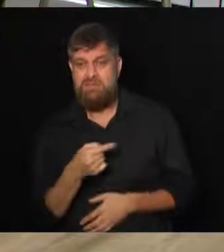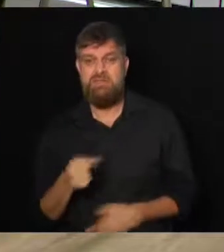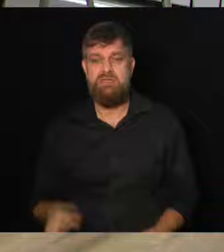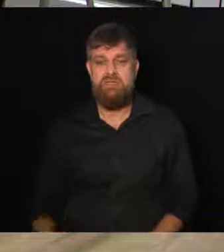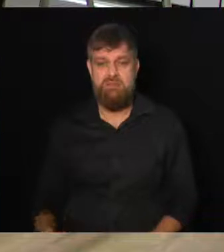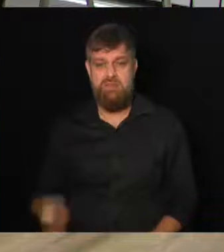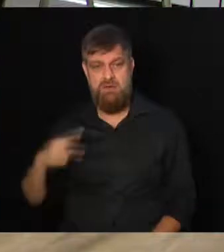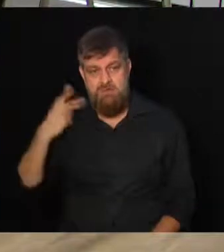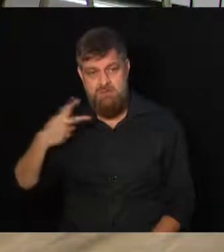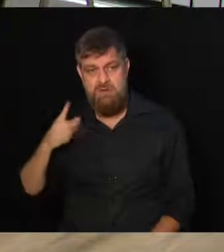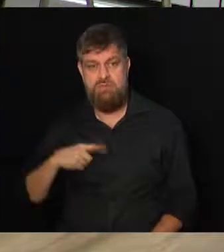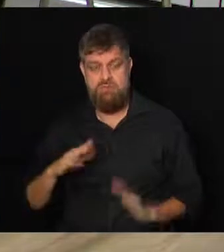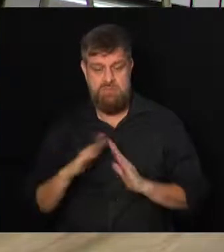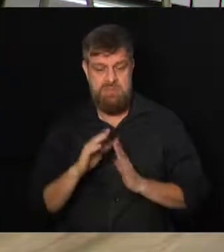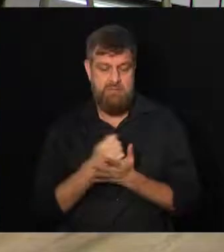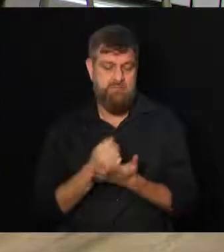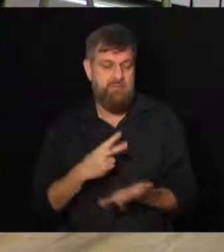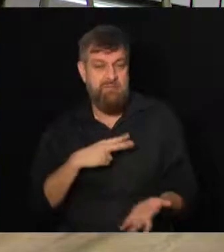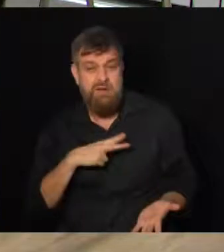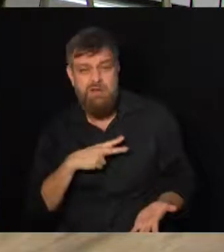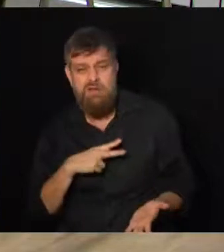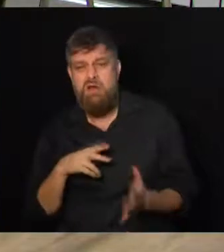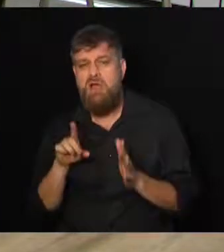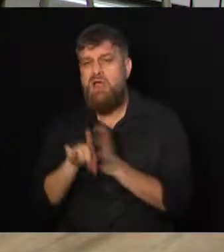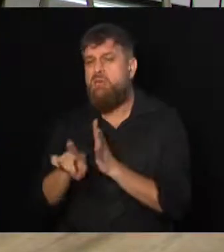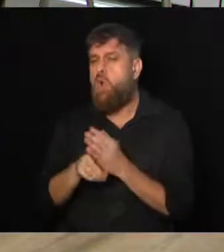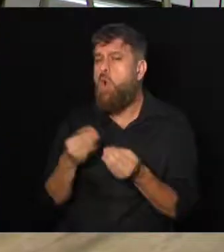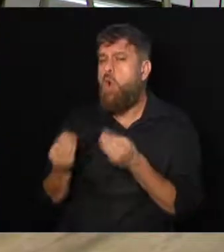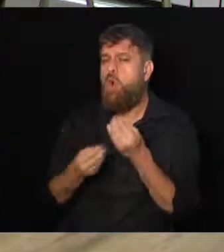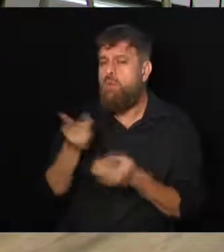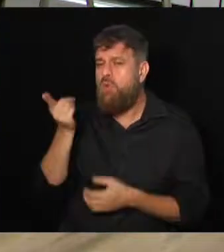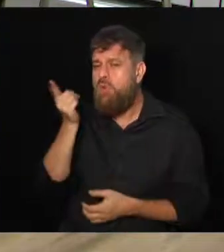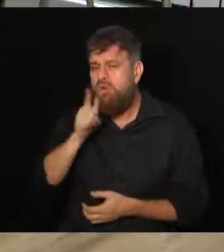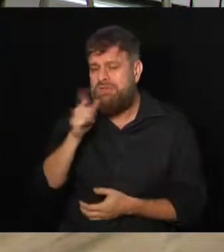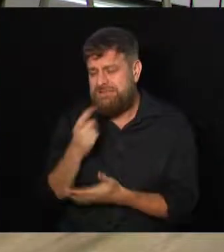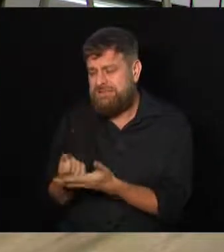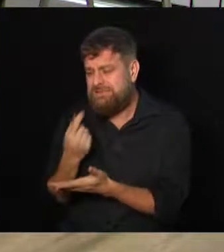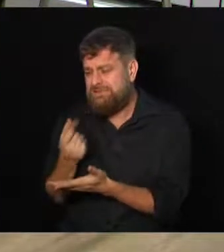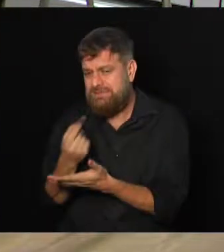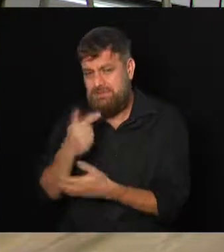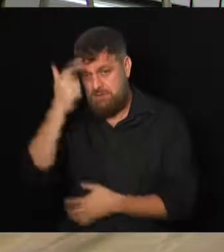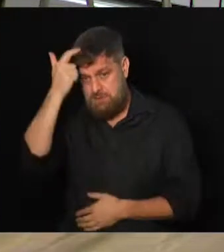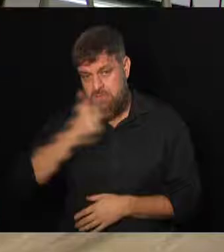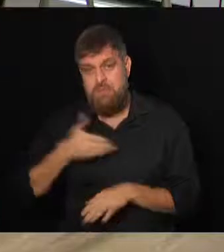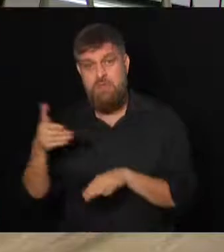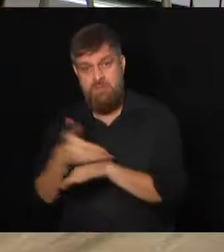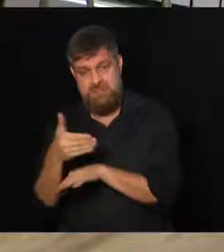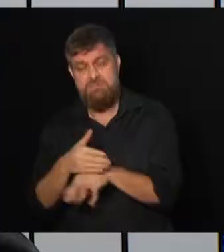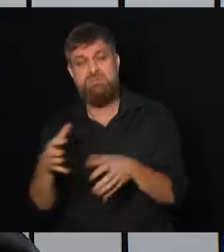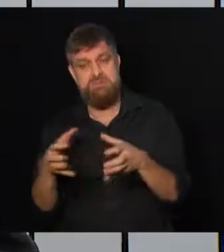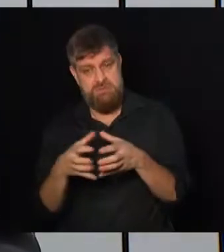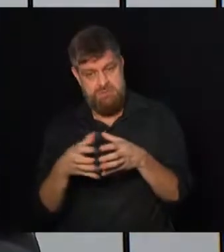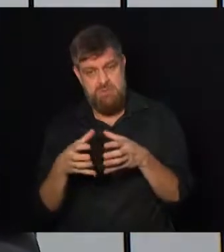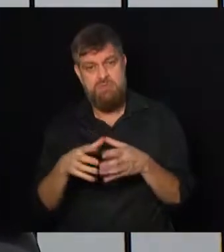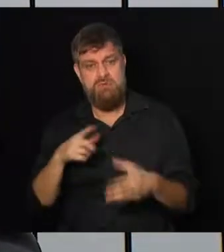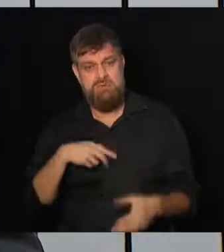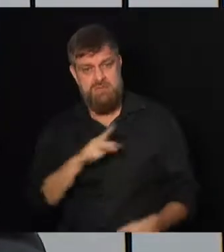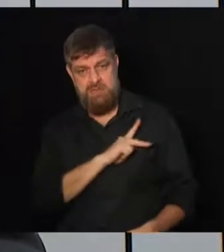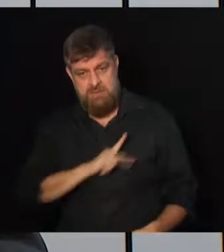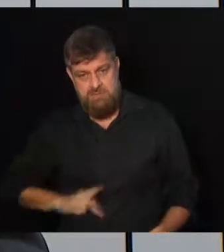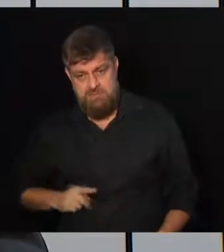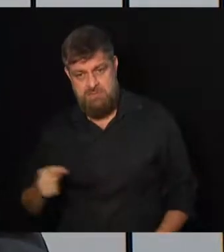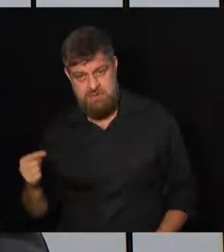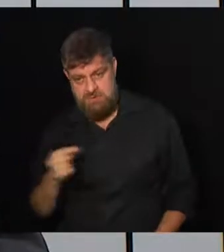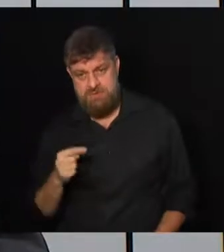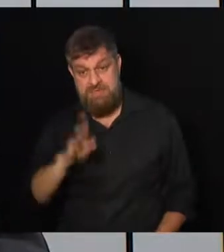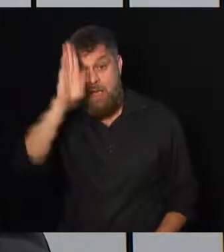farmácia particular, né? Como o senhor analisa essa questão do acesso ao medicamento, vereador? Eu participo, inclusive, dessa comissão, que tem como presidente o vereador